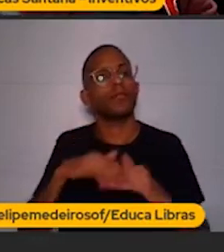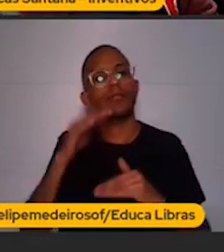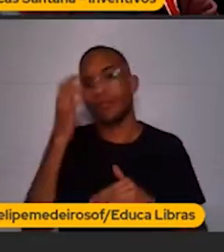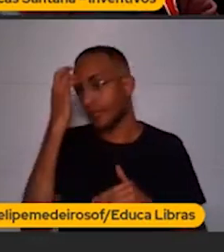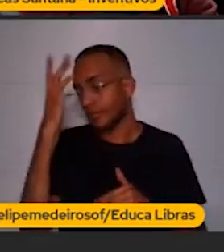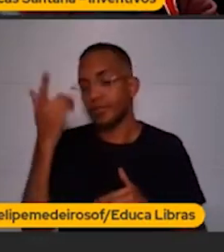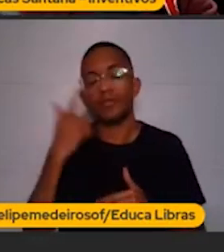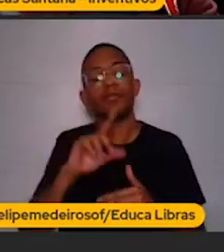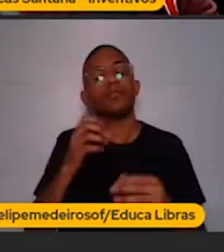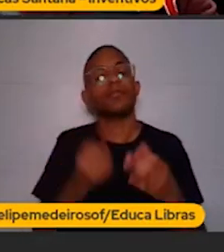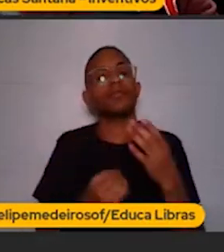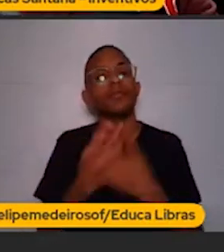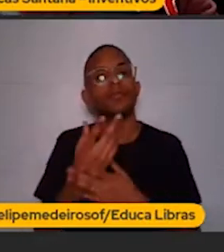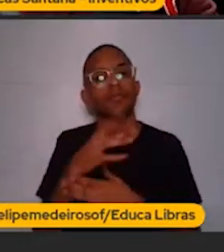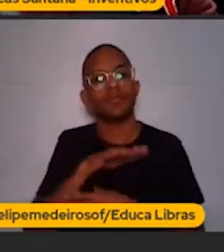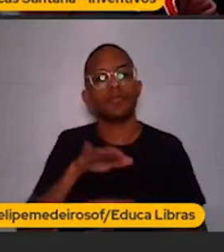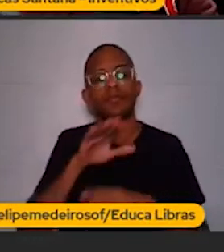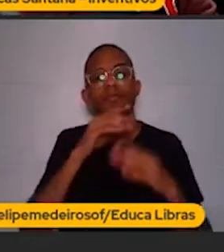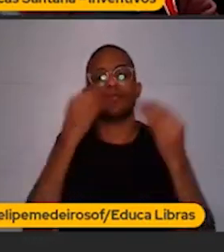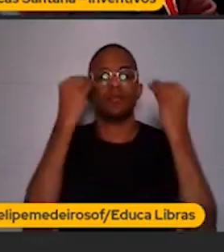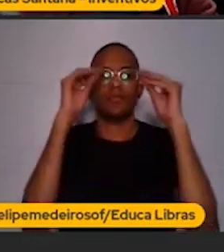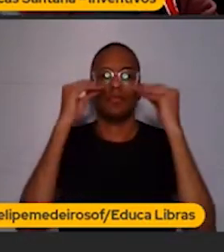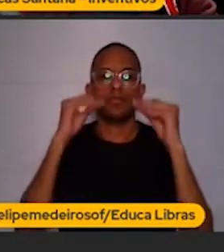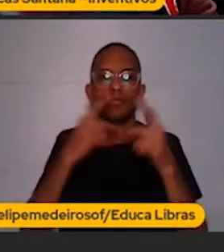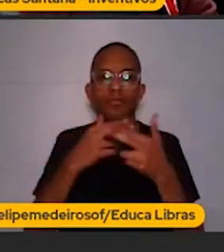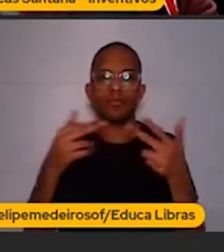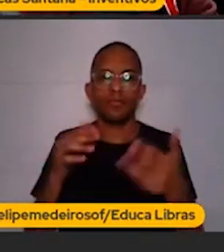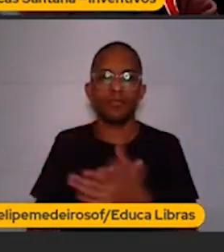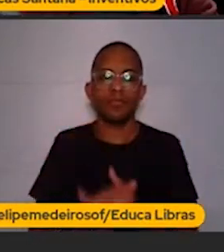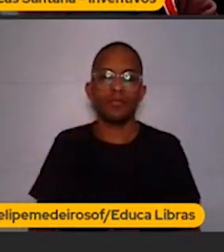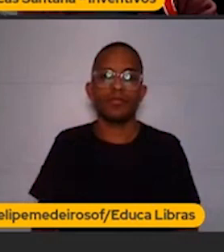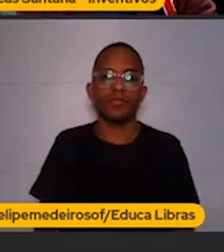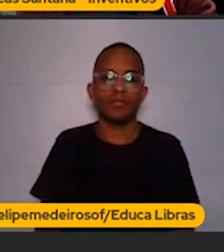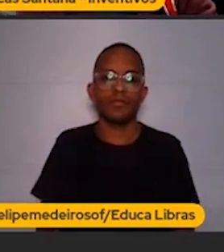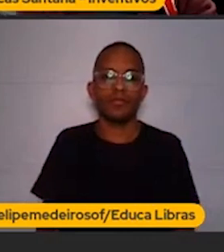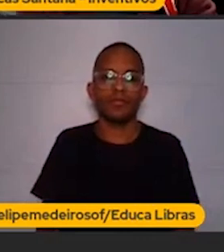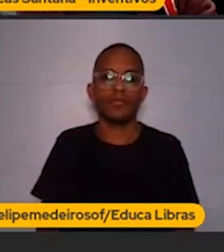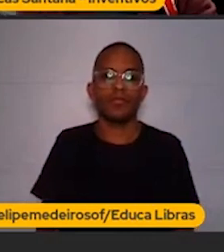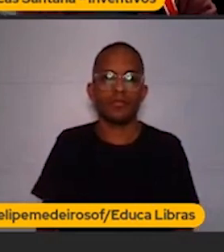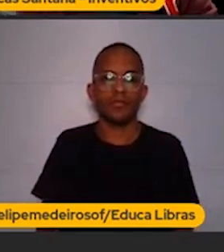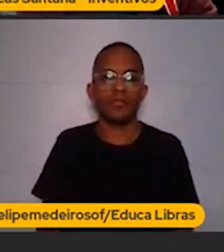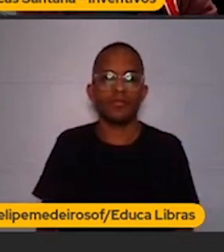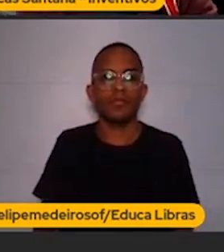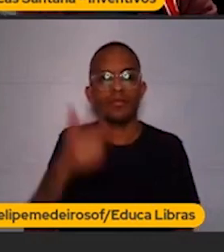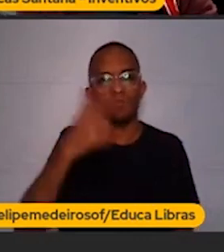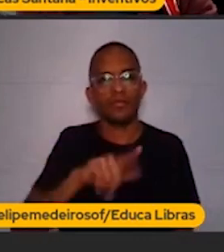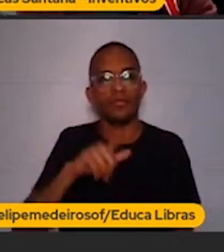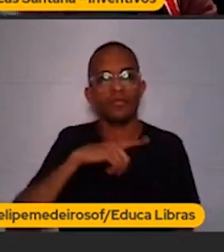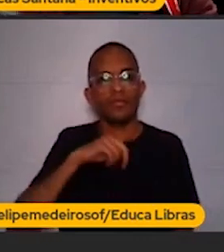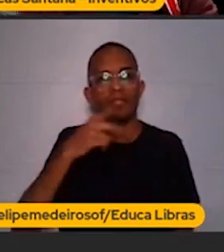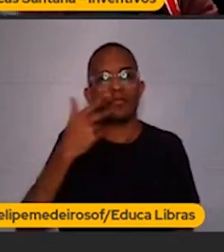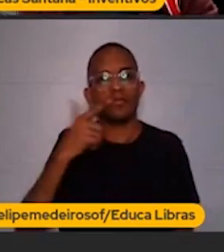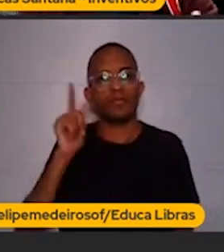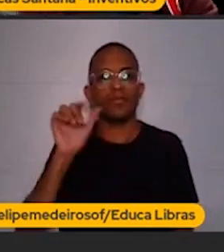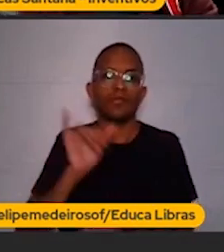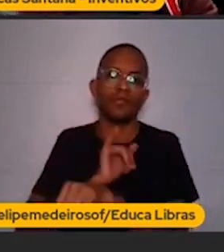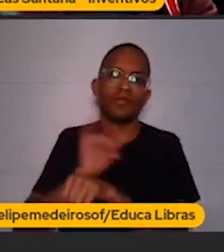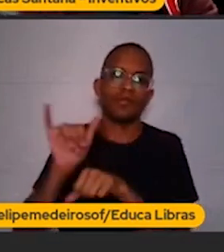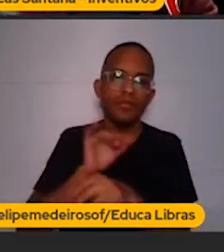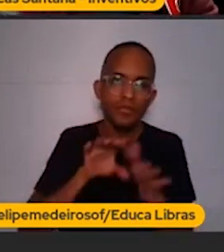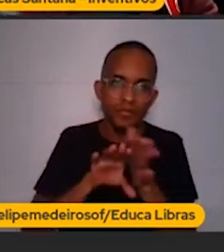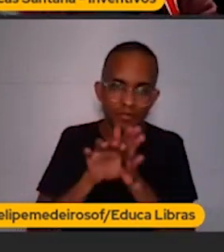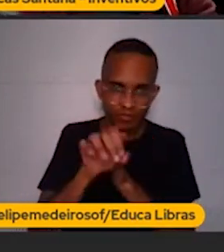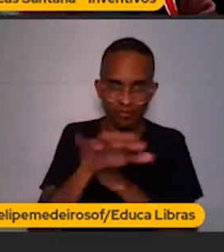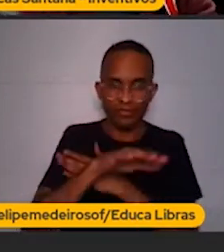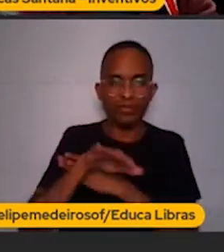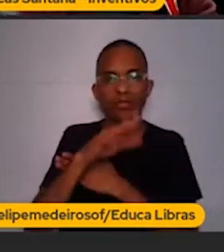gerar argumentos de comunicação que façam mais sentido para ela. E aqui trazendo de novo mais uma ferramenta do Google, e por que coloquei o